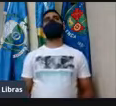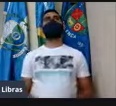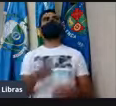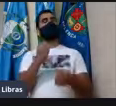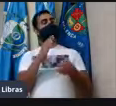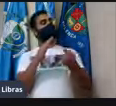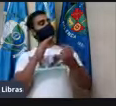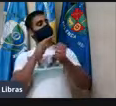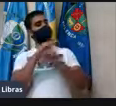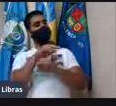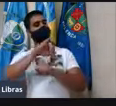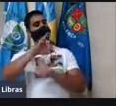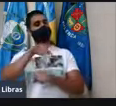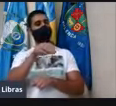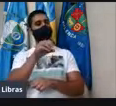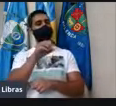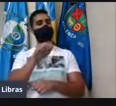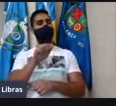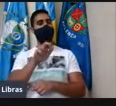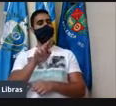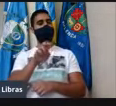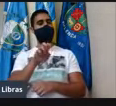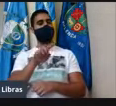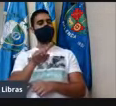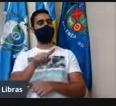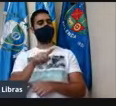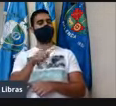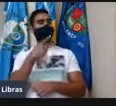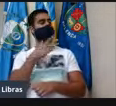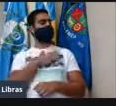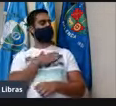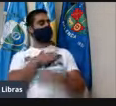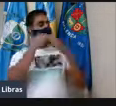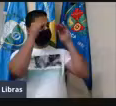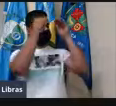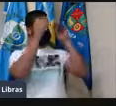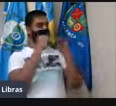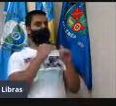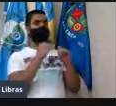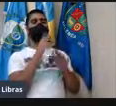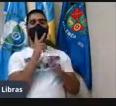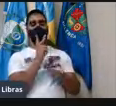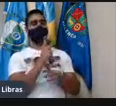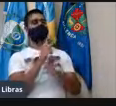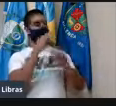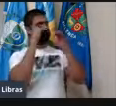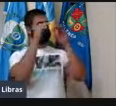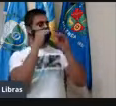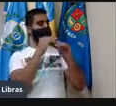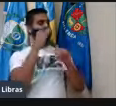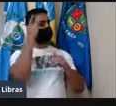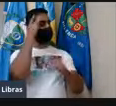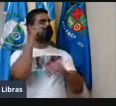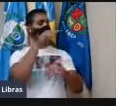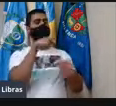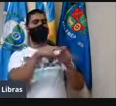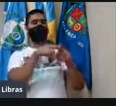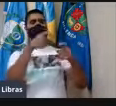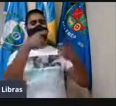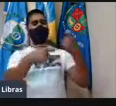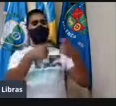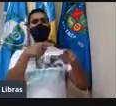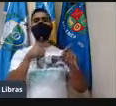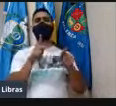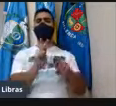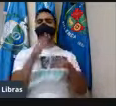a Juarez. Boa noite, vereadora. Dizer do meu respeito, sempre. Dizer que eu acho que você é um guerreiro também, sempre